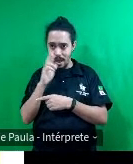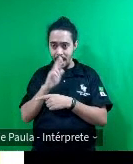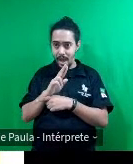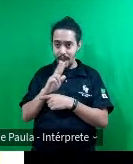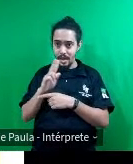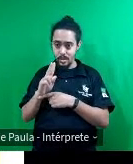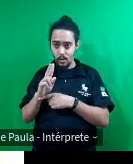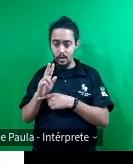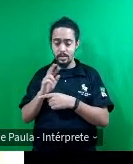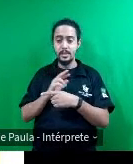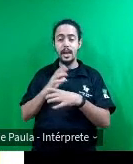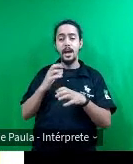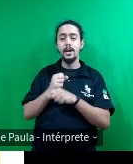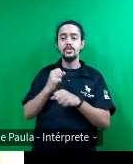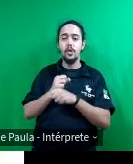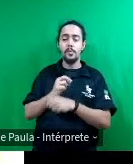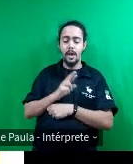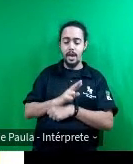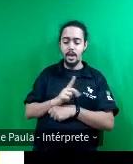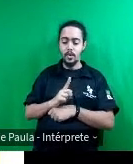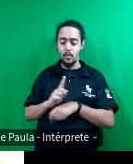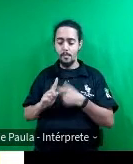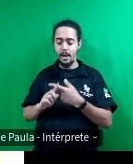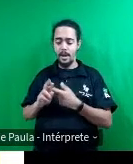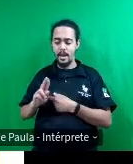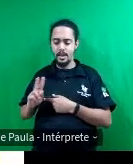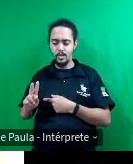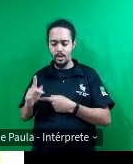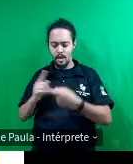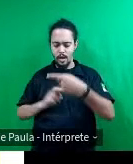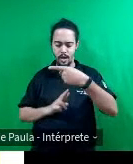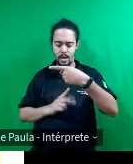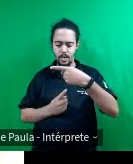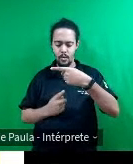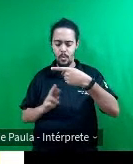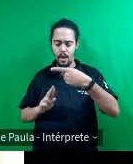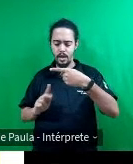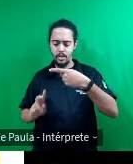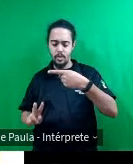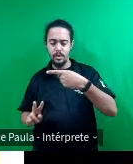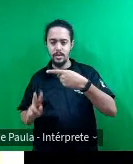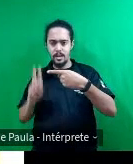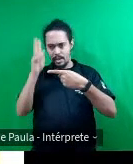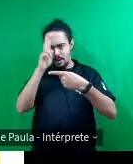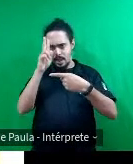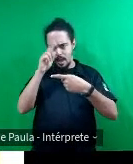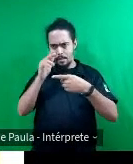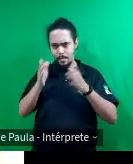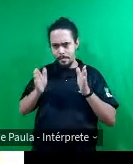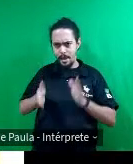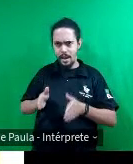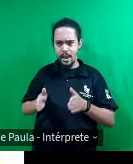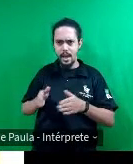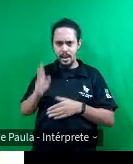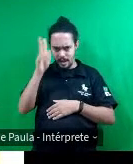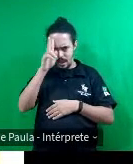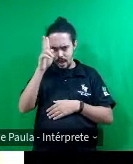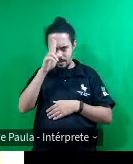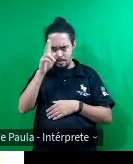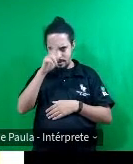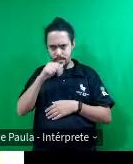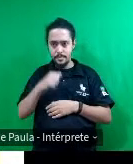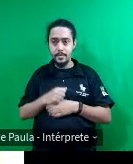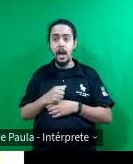Que esse R1 mais R2 vem lá do cálculo da resistência em paralelo, né? R1 vezes R2 dividido por